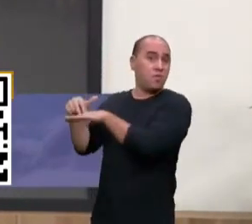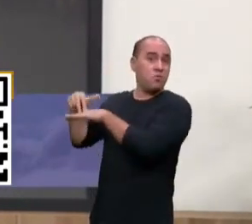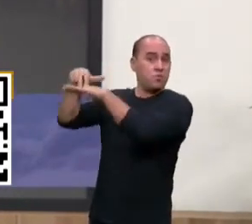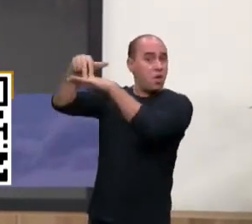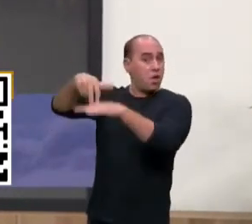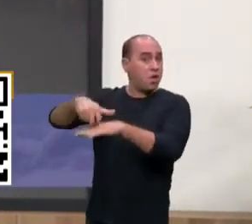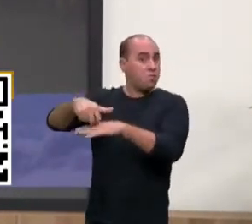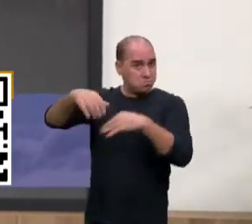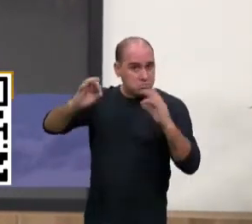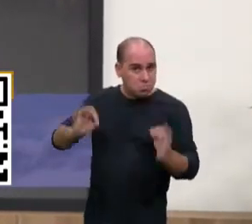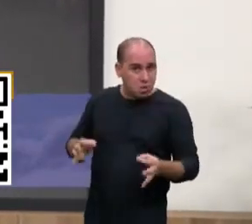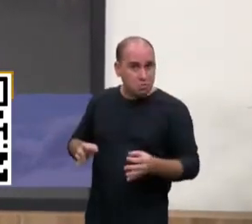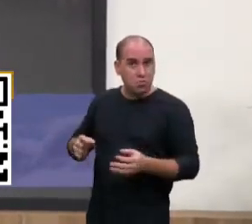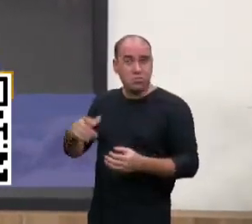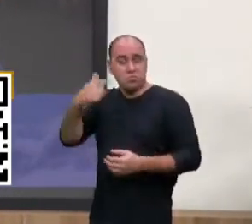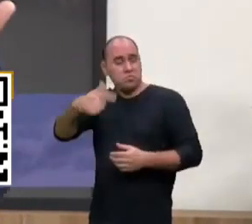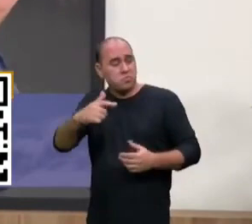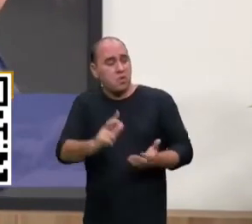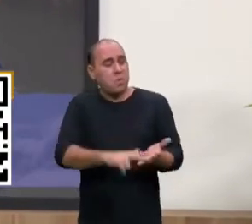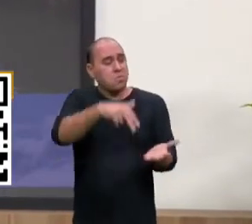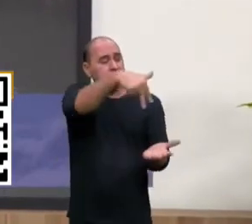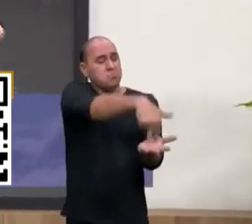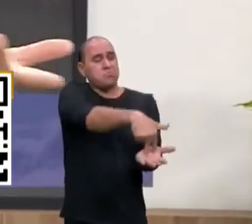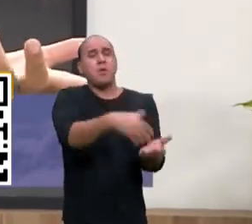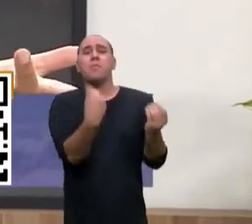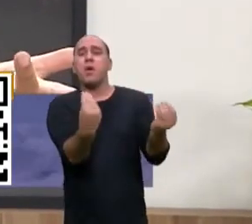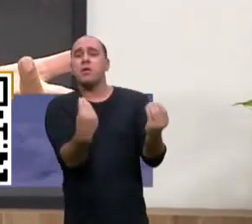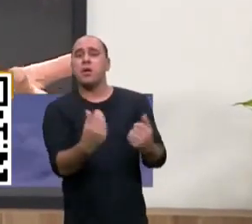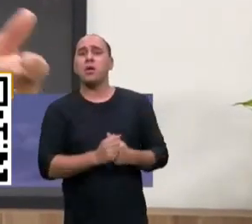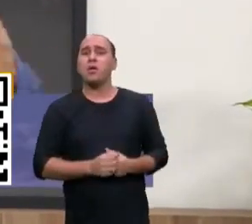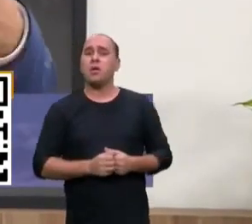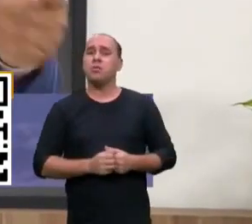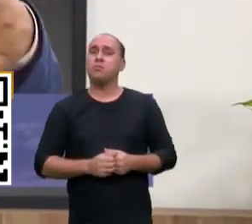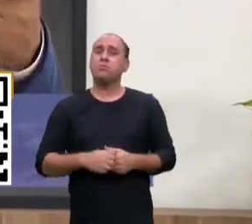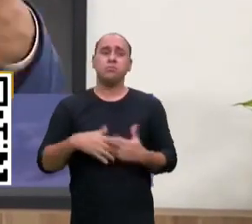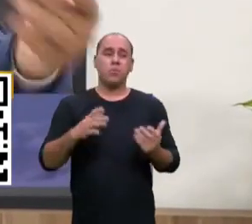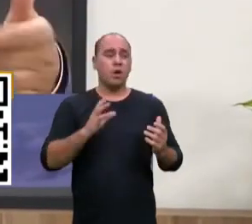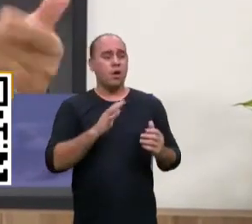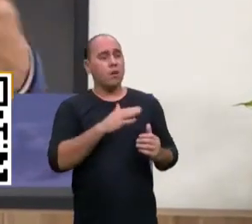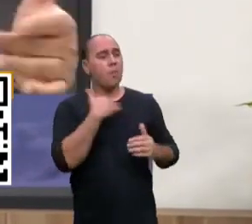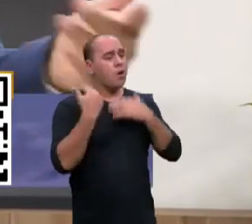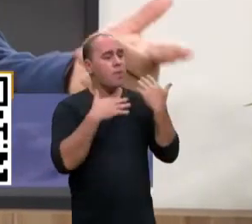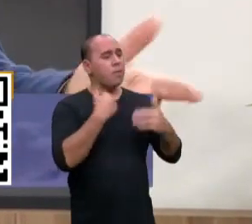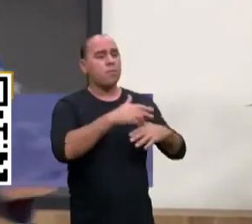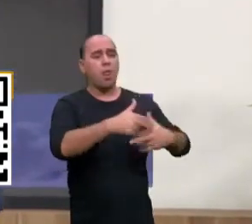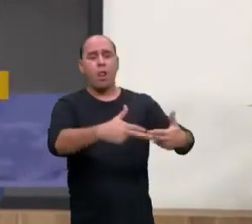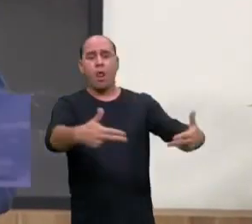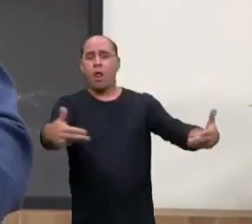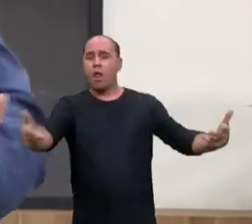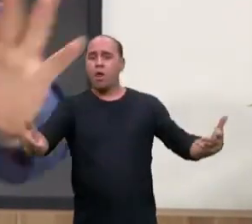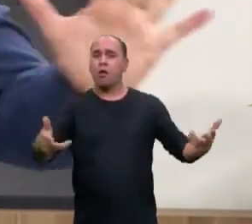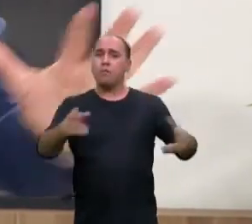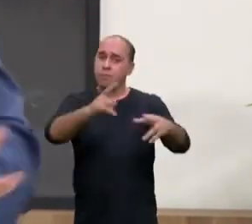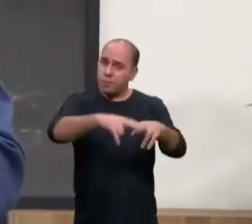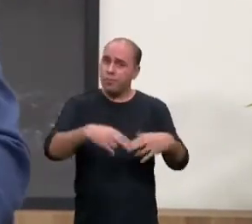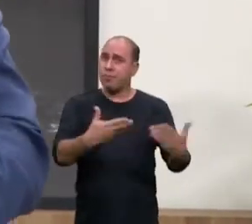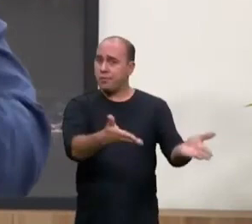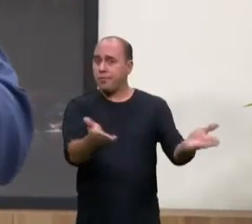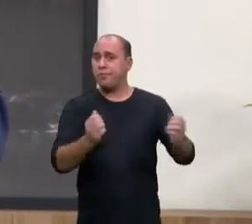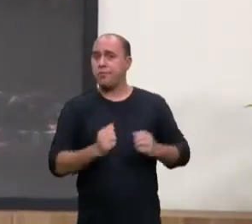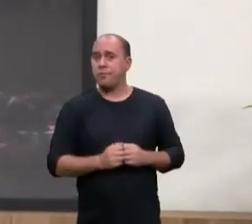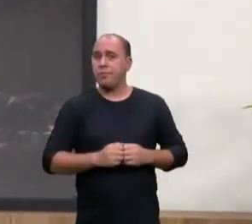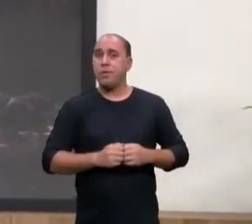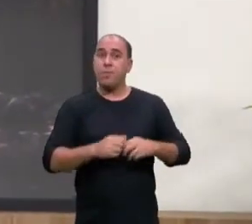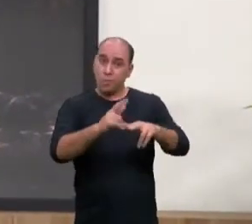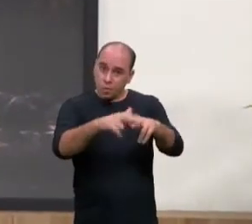Jesus não precisaria voltar certo não haverá ressurreição nada disso é só ir morrendo vai matando todo mundo aí cada um vai